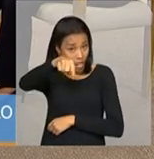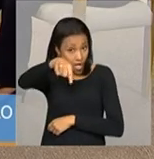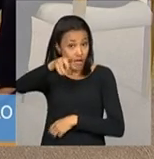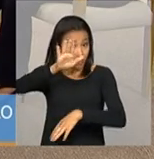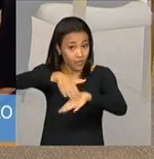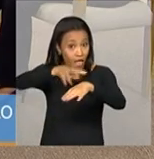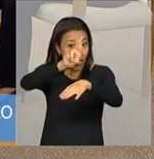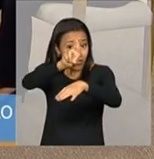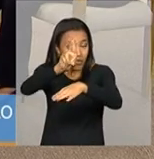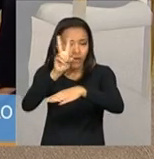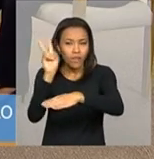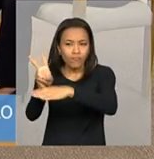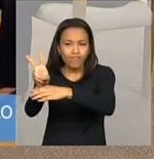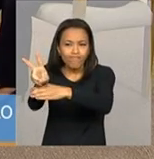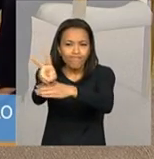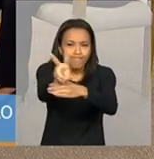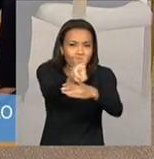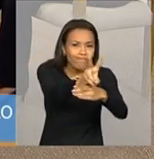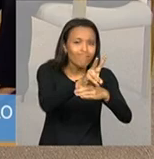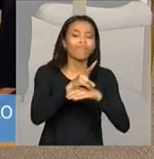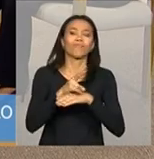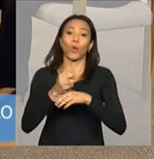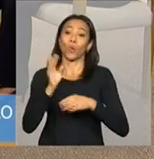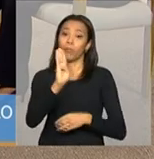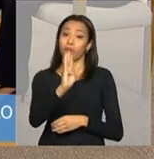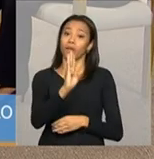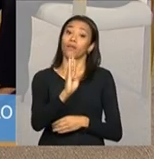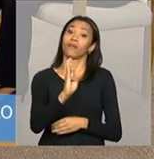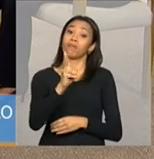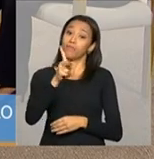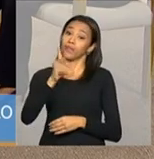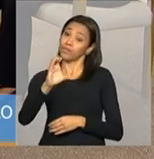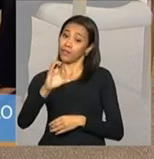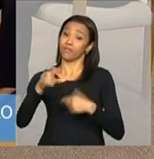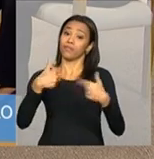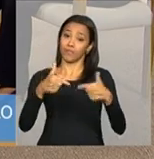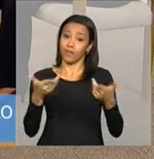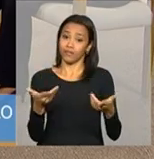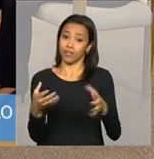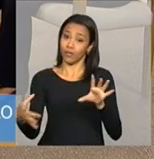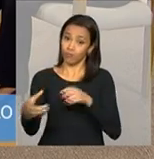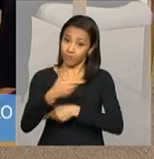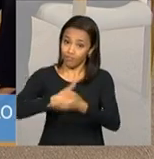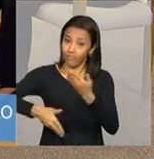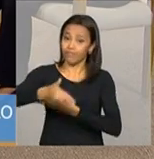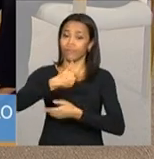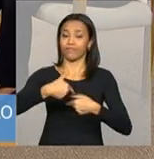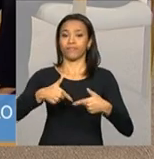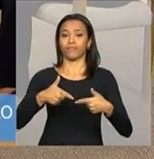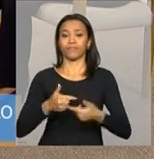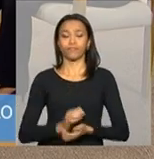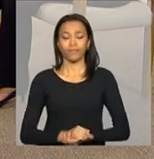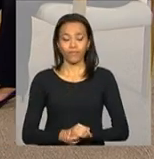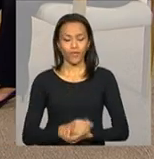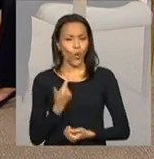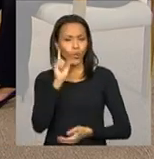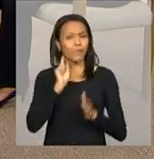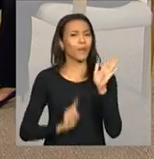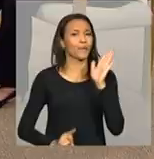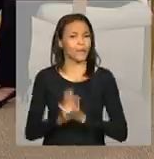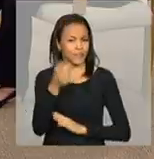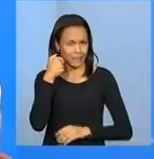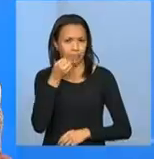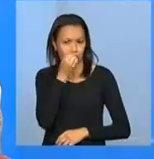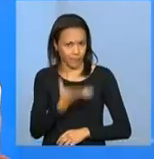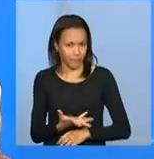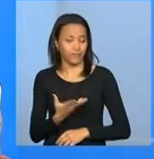as ações do BPC Trabalho. E é um trabalho conjunto. E é um trabalho conjunto. Bacana. Então, a outra pergunta é muito interessante.